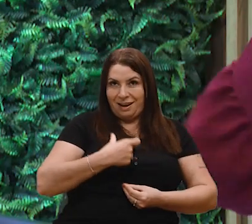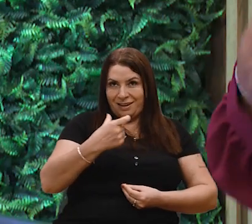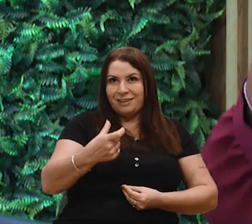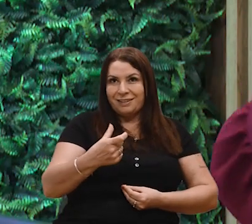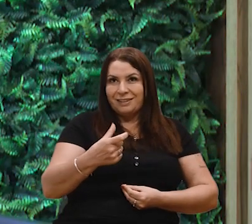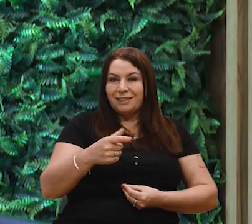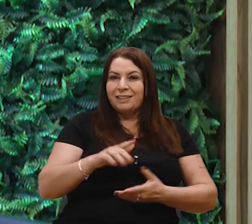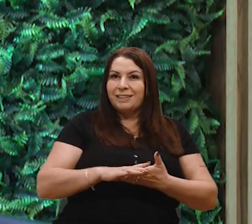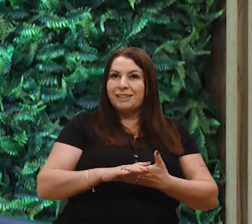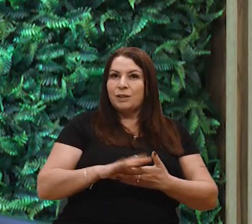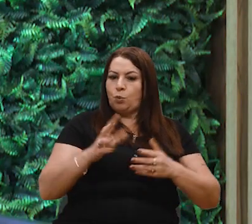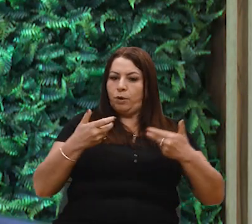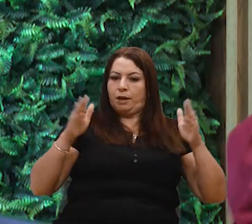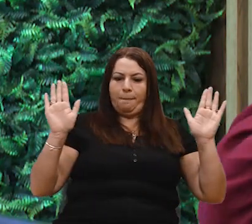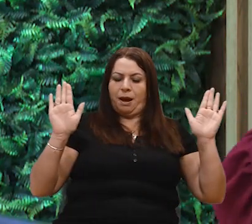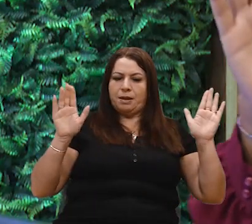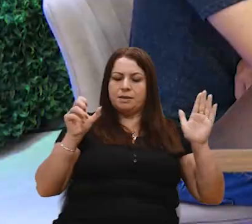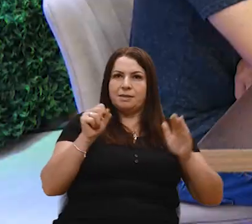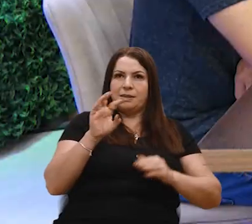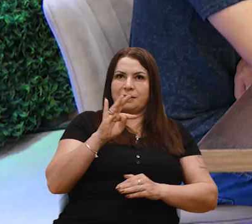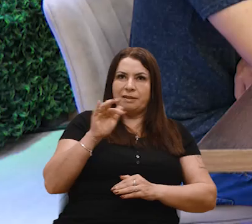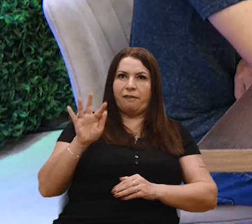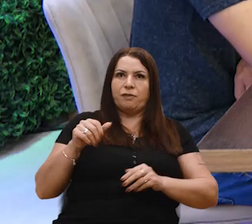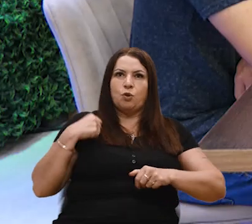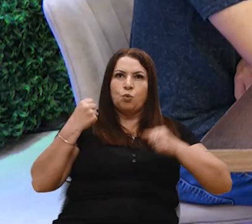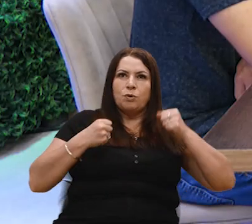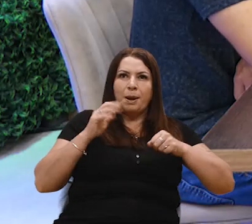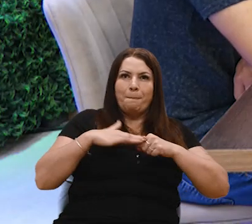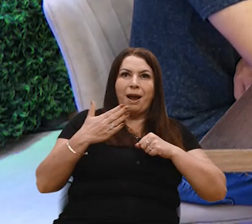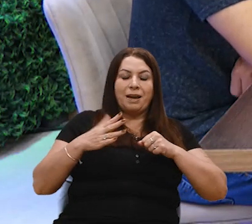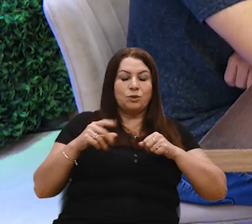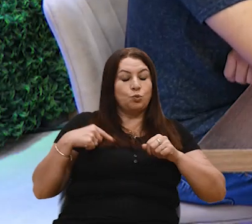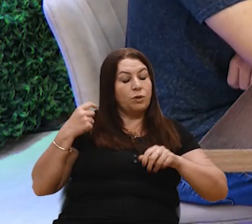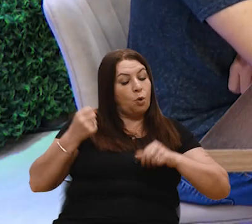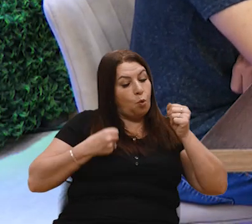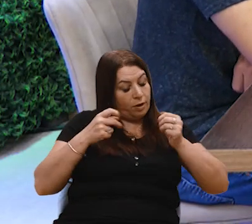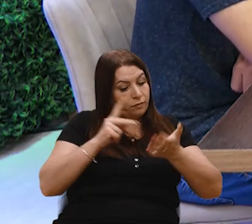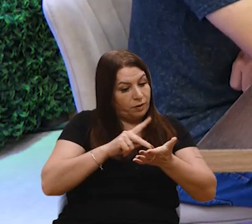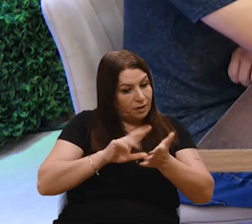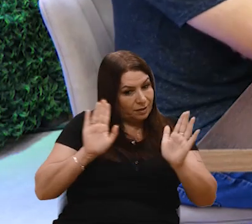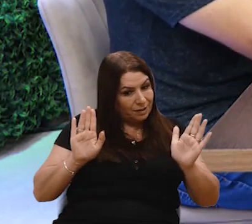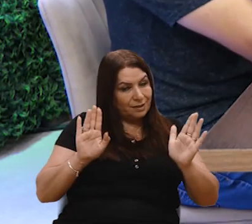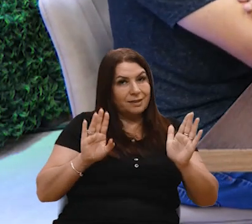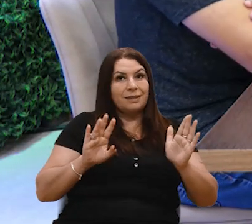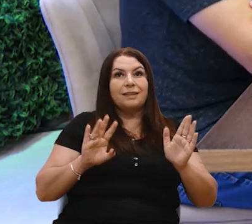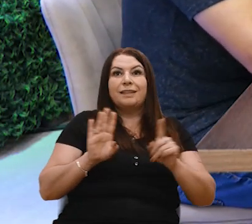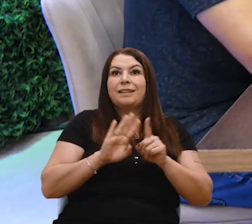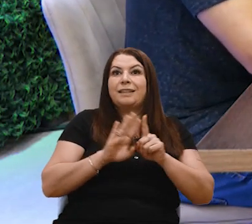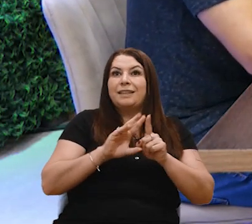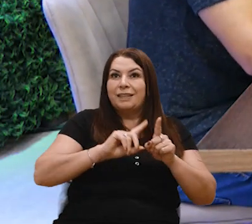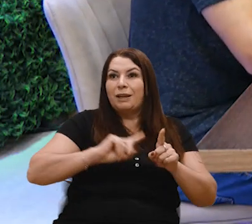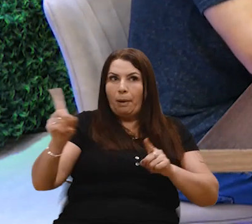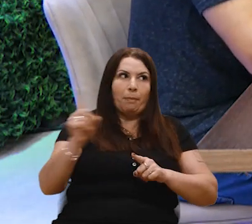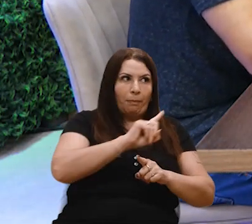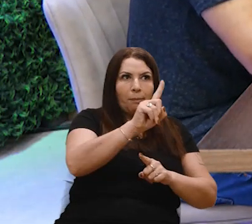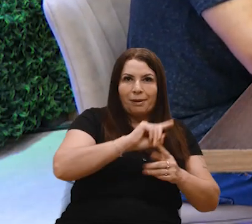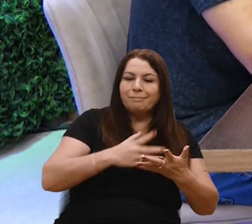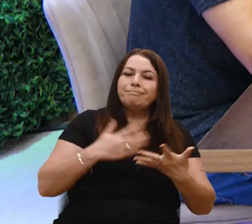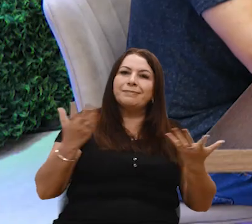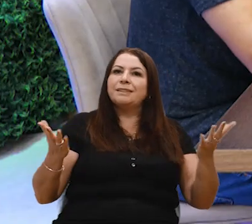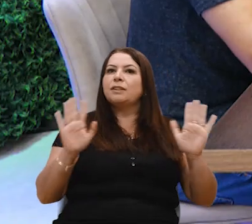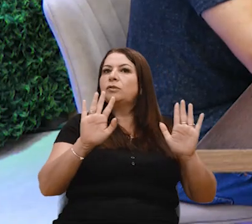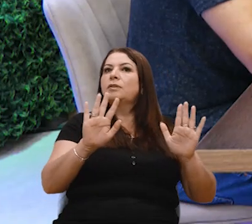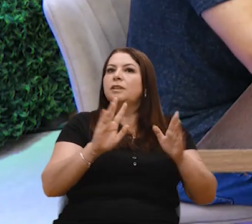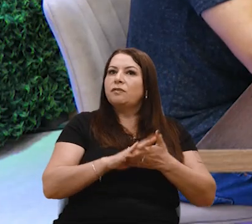das medalhas, aqui eu estava no staff. Não quero mais ser staff, acho que eu corri mais no staff do que correndo. Pega uma prova, pega não sei o quê,